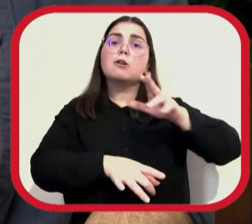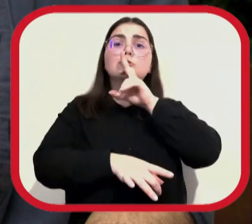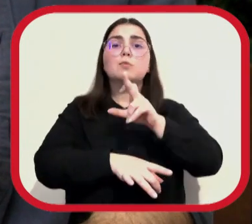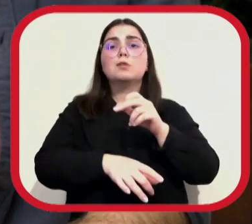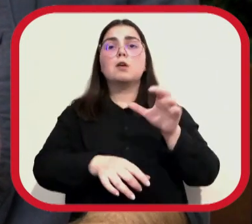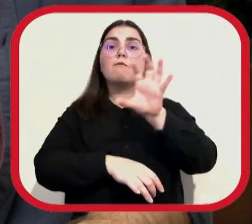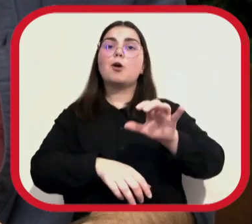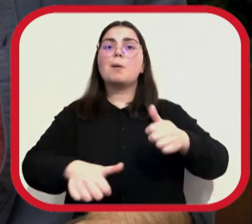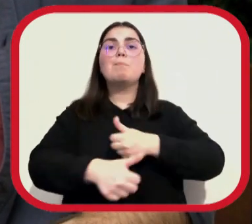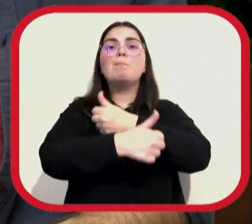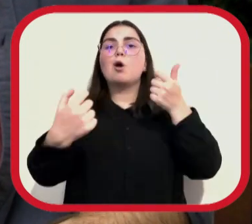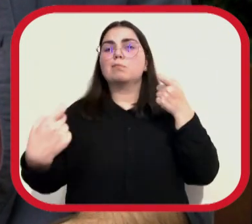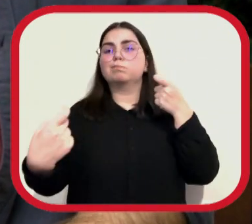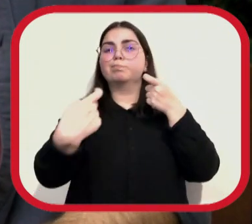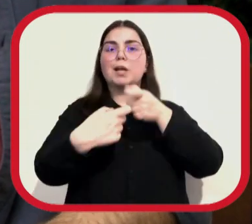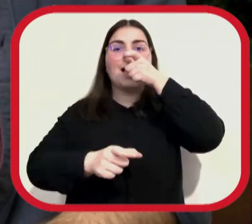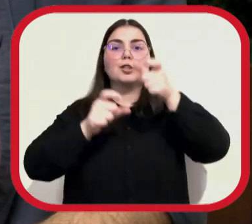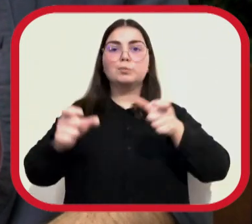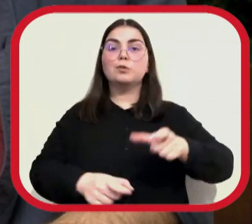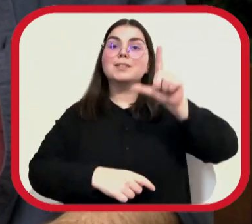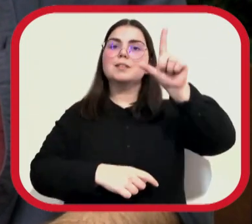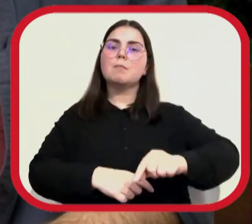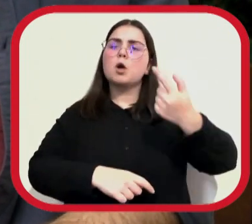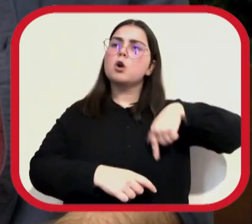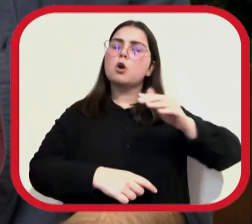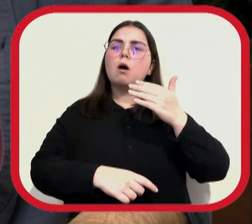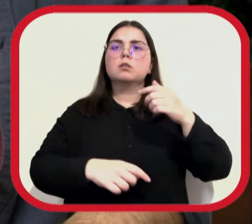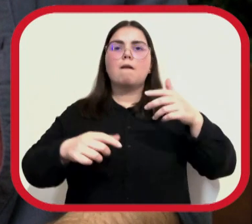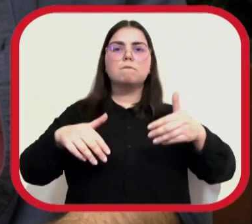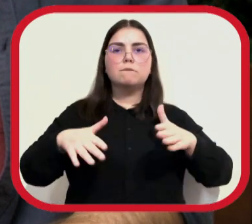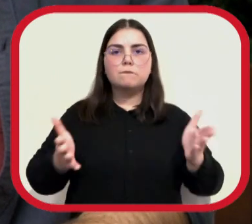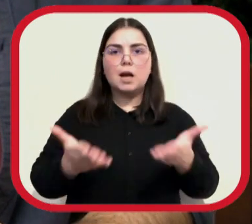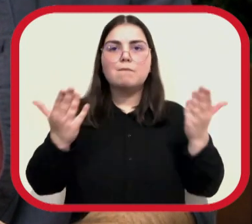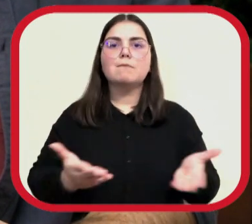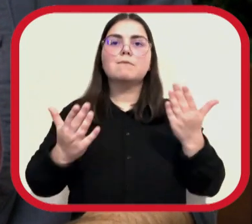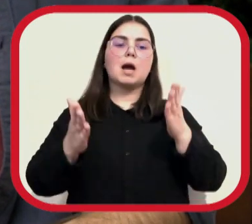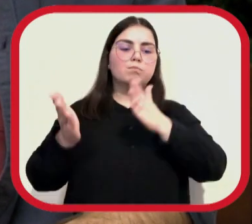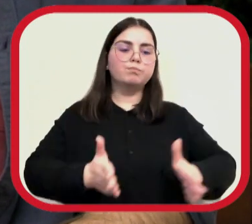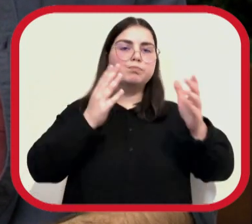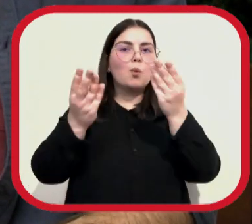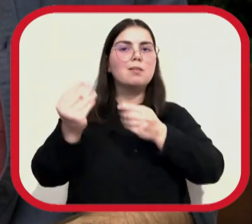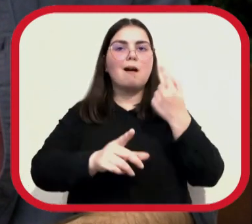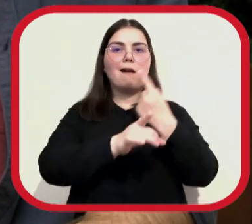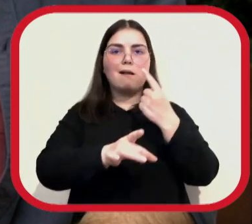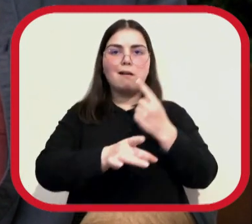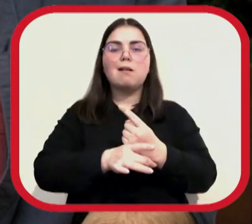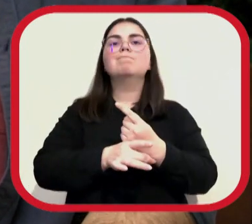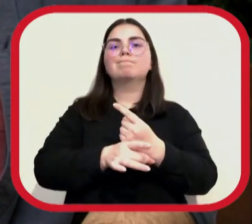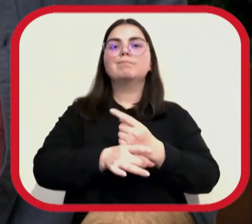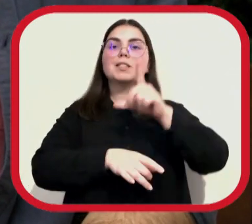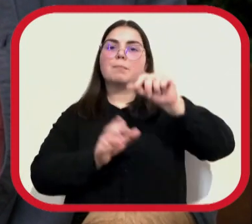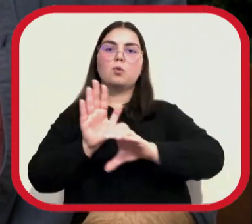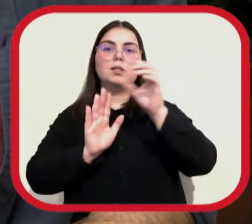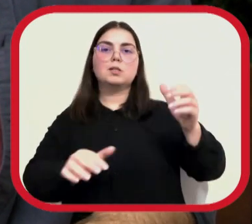porque queremos dar uma resposta, um serviço de qualidade aos nossos clientes e queremos continuar a ser capazes de produzir com a mesma